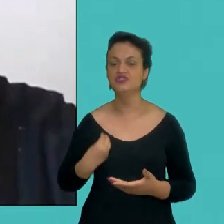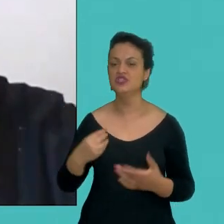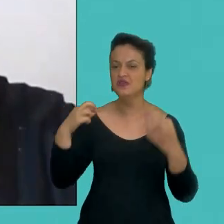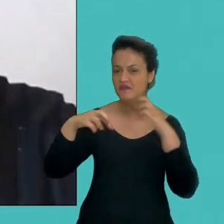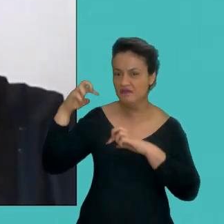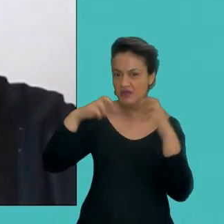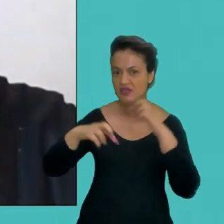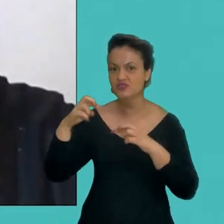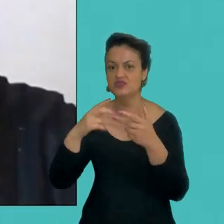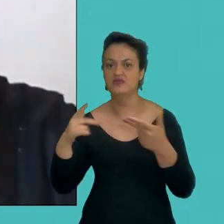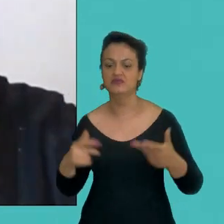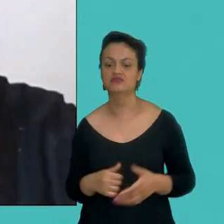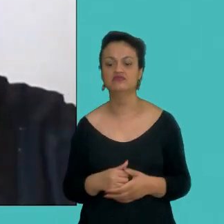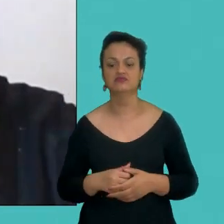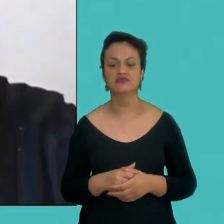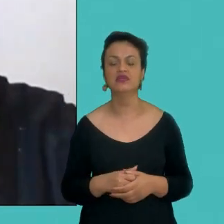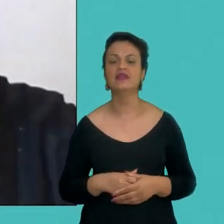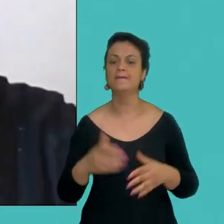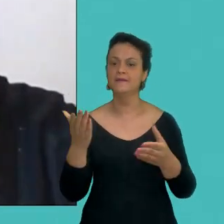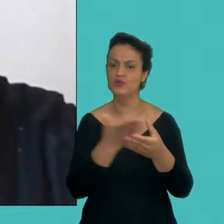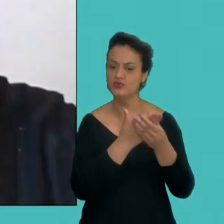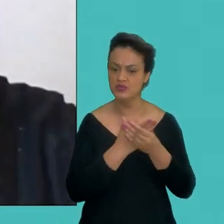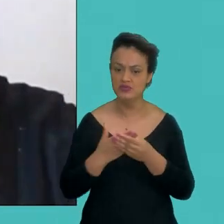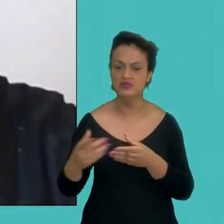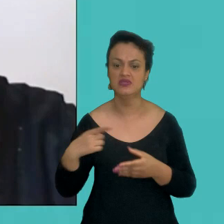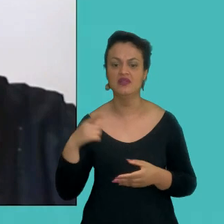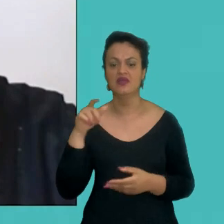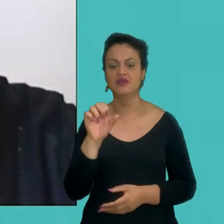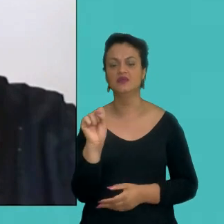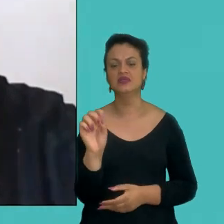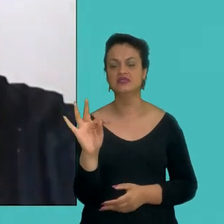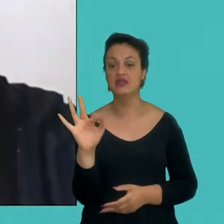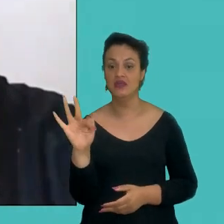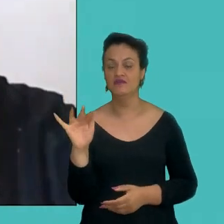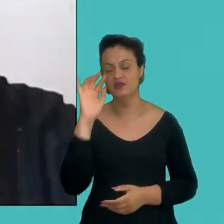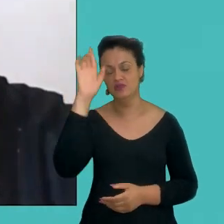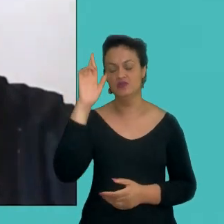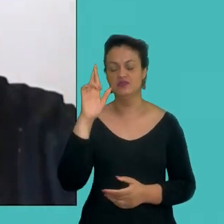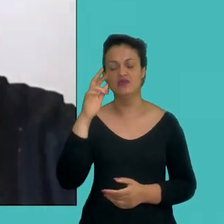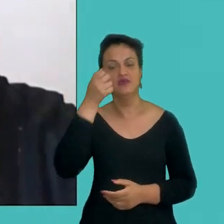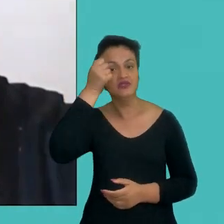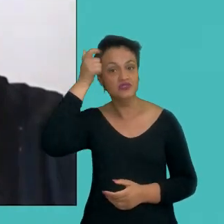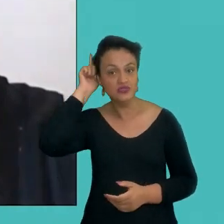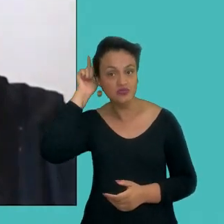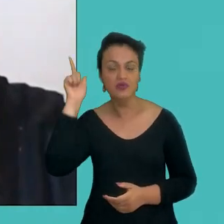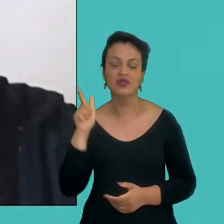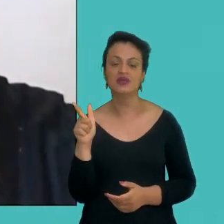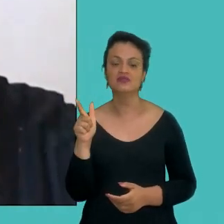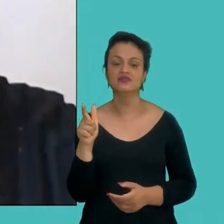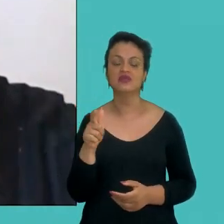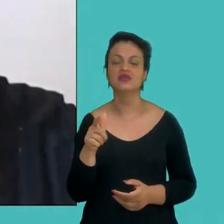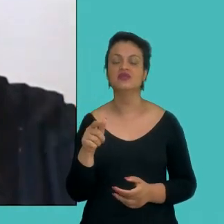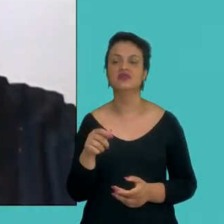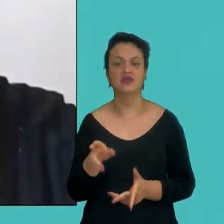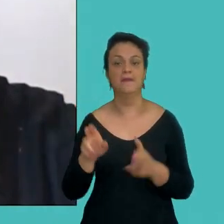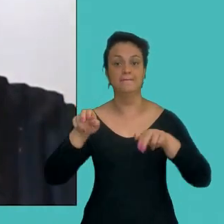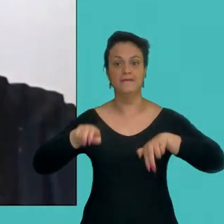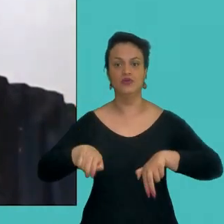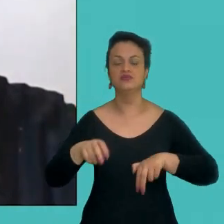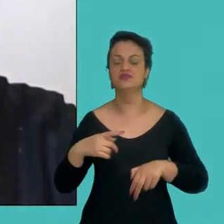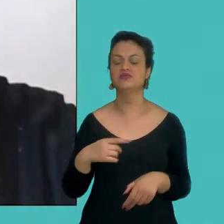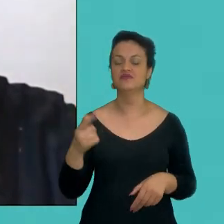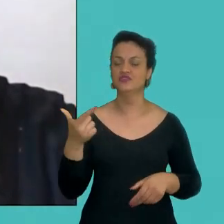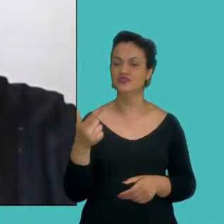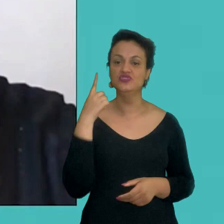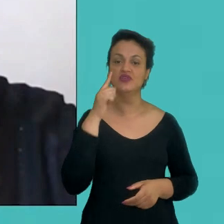hoje investigando. Vocês têm um inquérito lá no STF, com Alexandre de Moraes, que assume o TSE 17 de